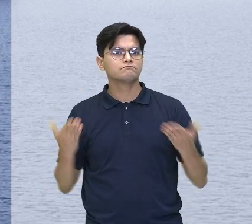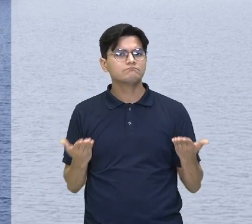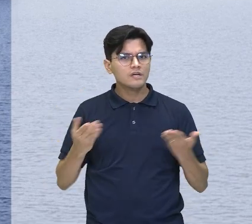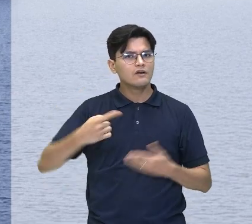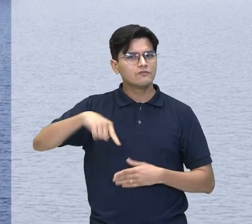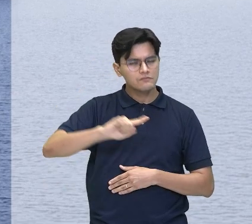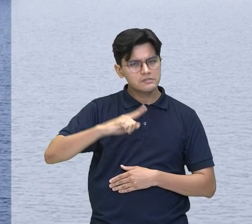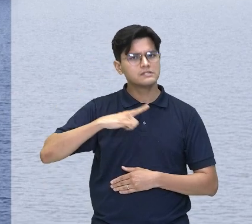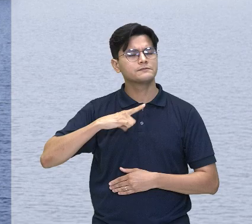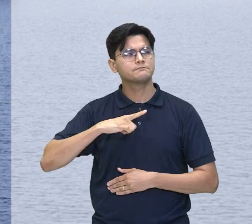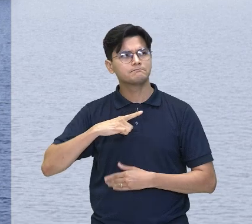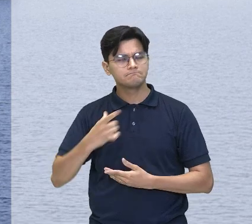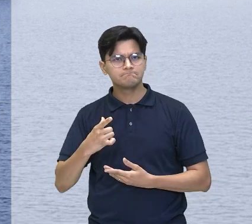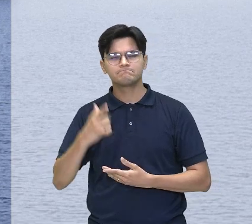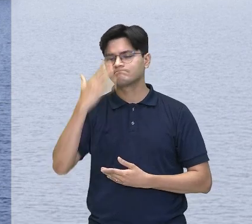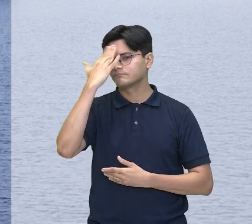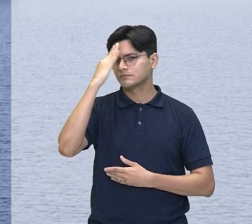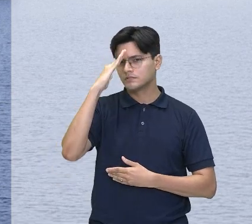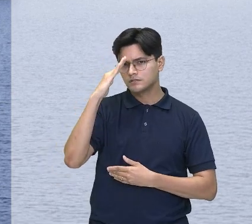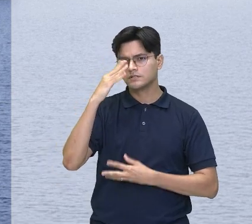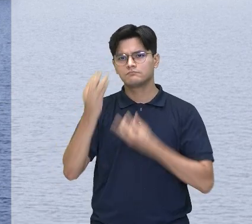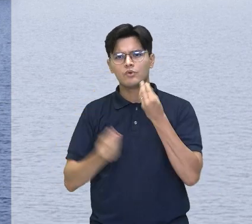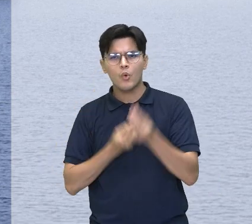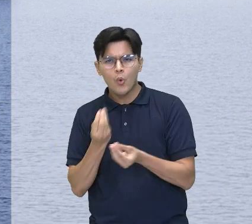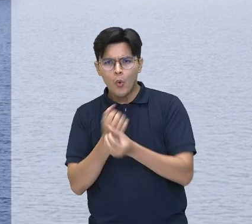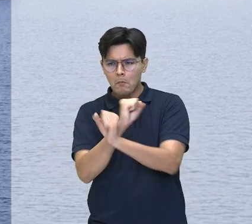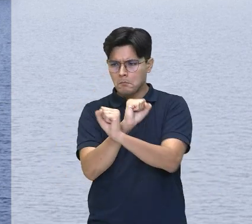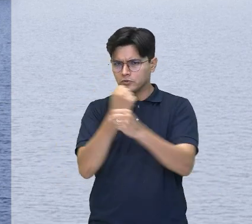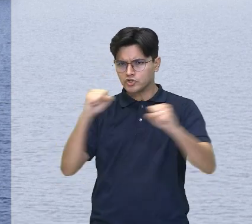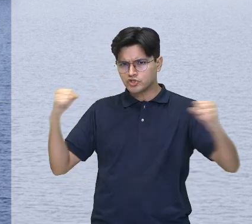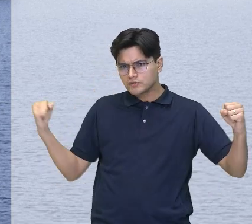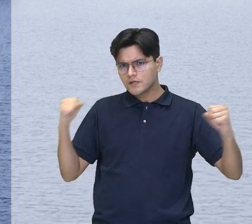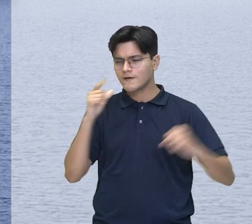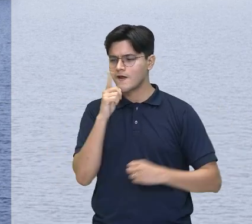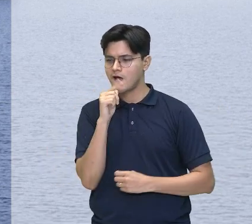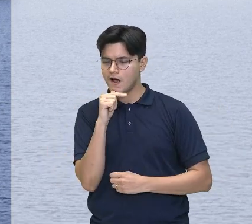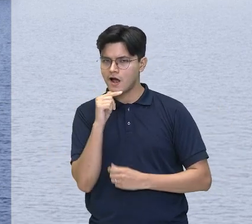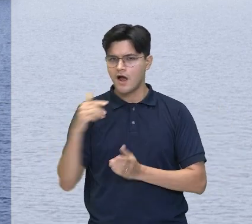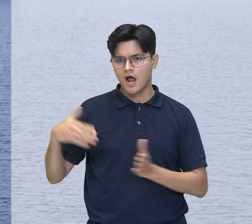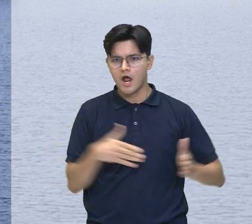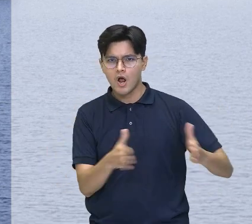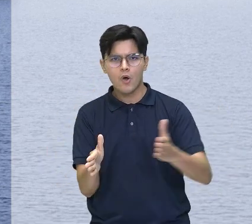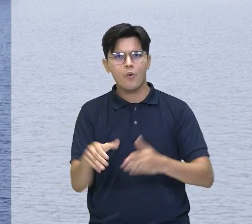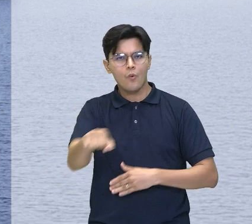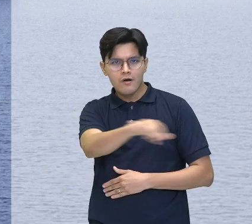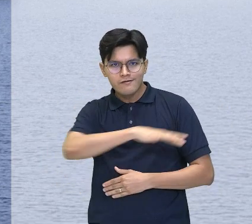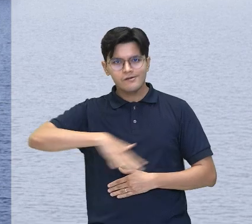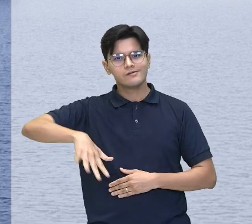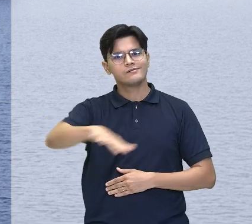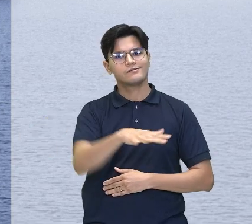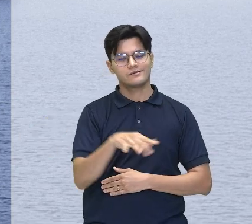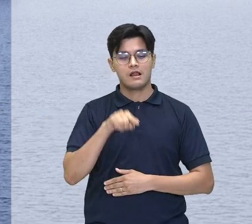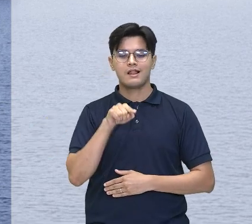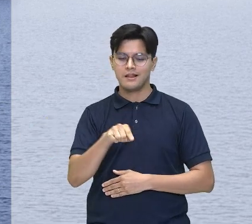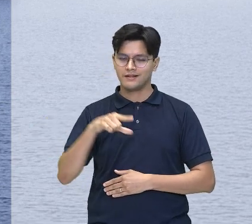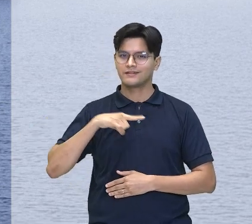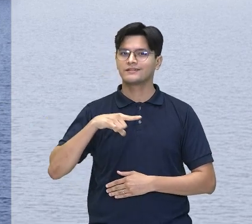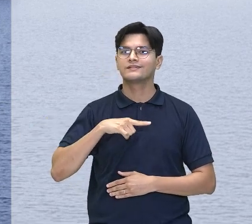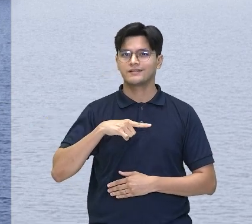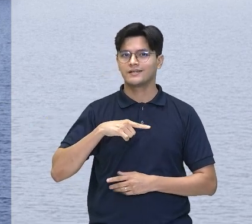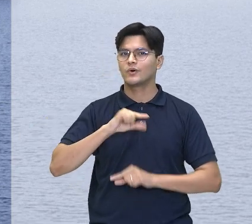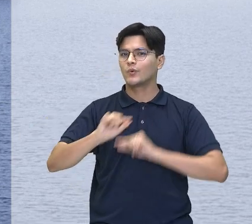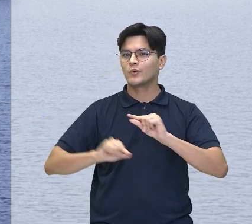vocês vão entender que nessa bacia circula cerca de 20% de toda a água doce do